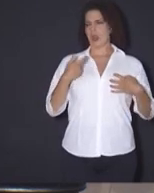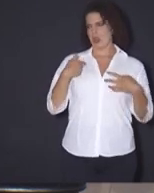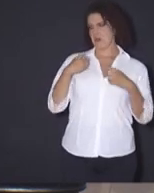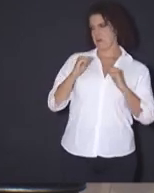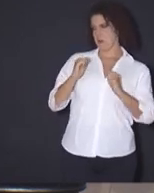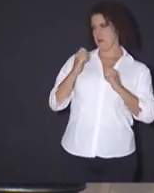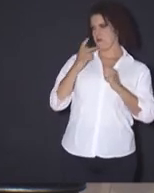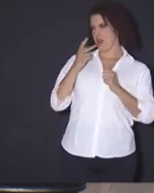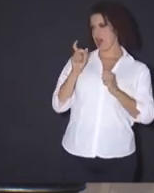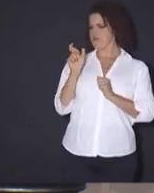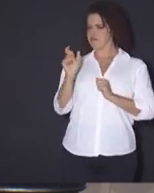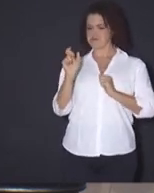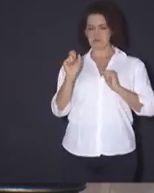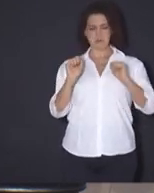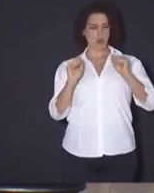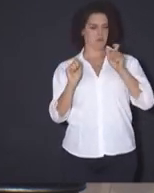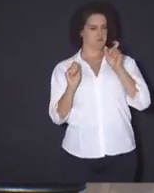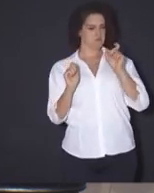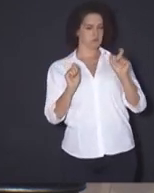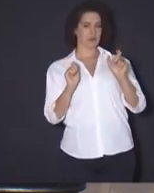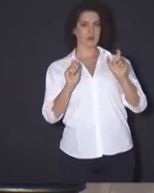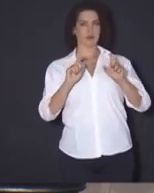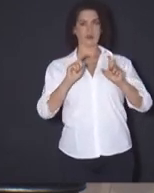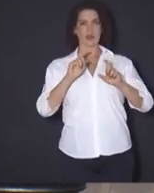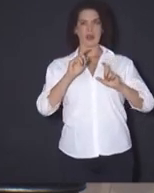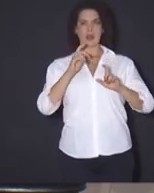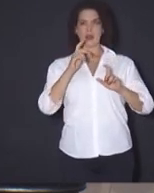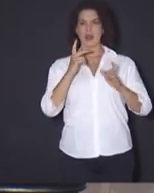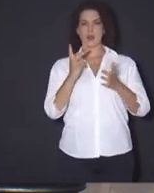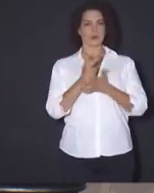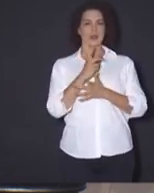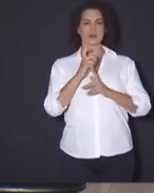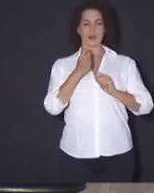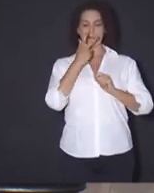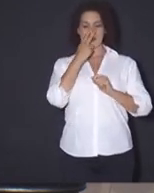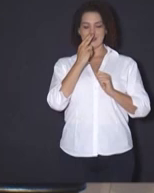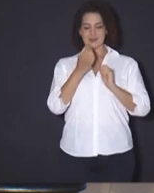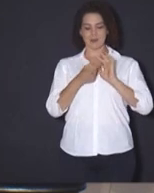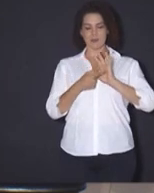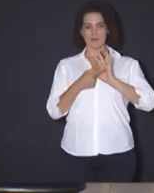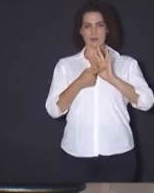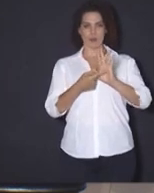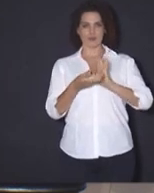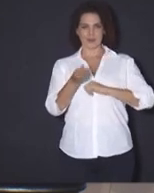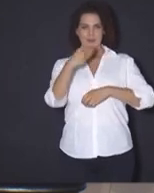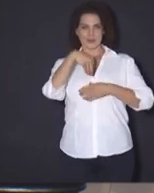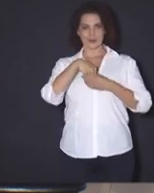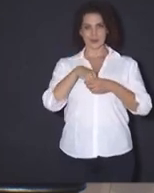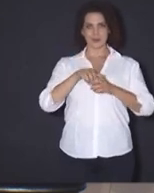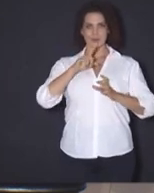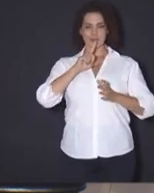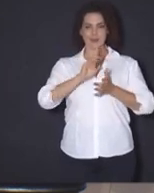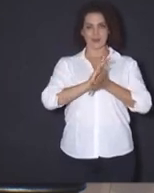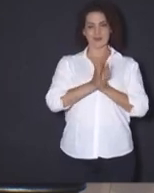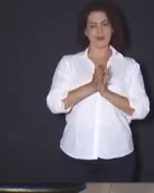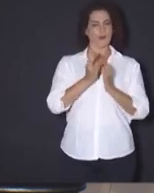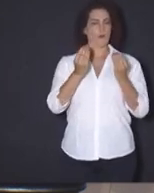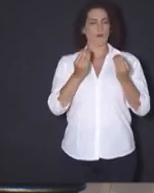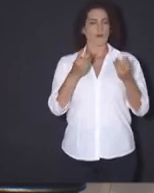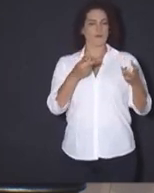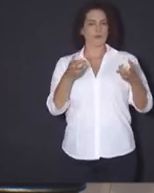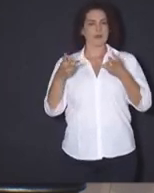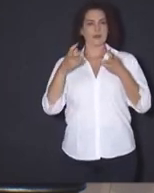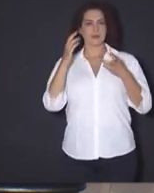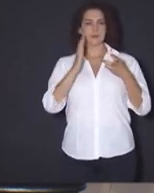falar dessa maneira e termina se entregando como o senhor vê esse momento do brasil com as coisas mais acirrada ou